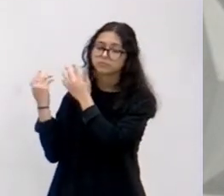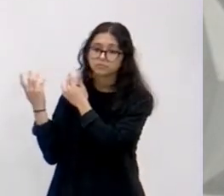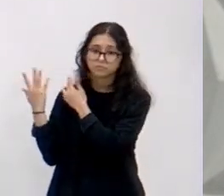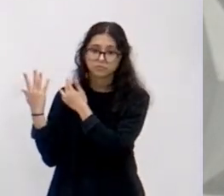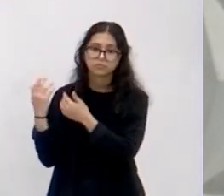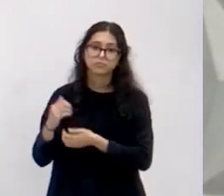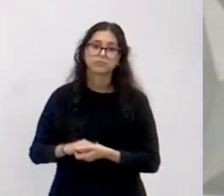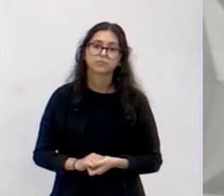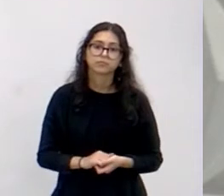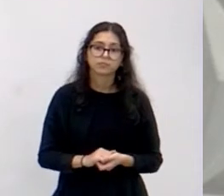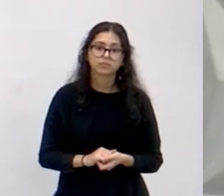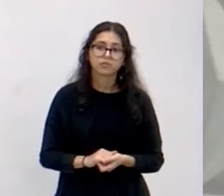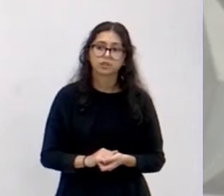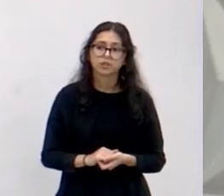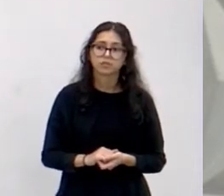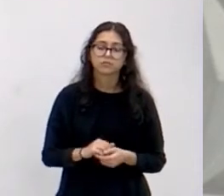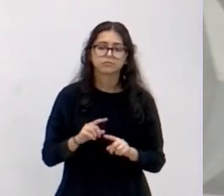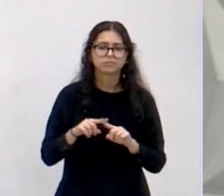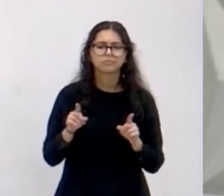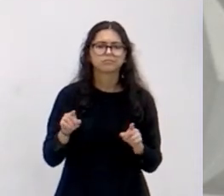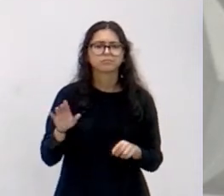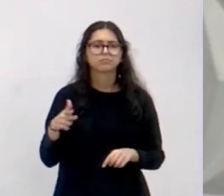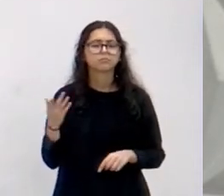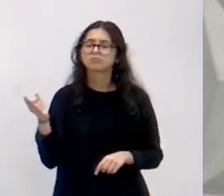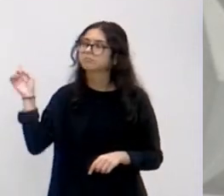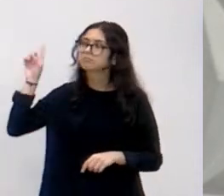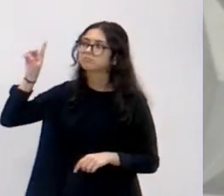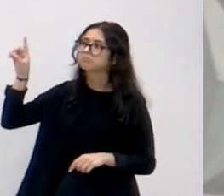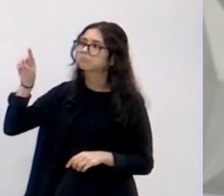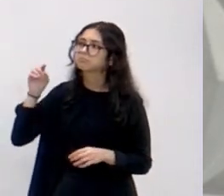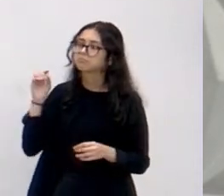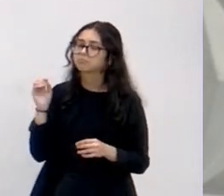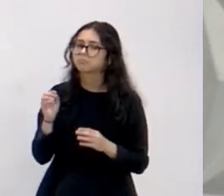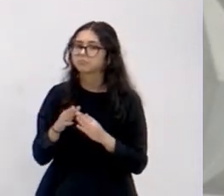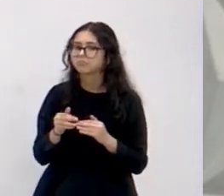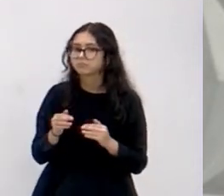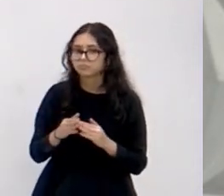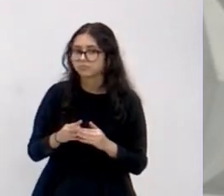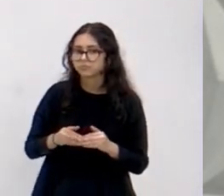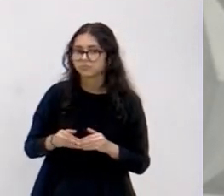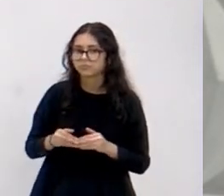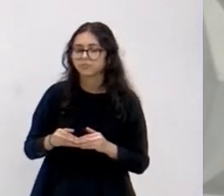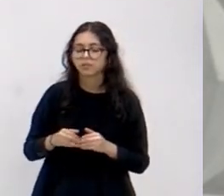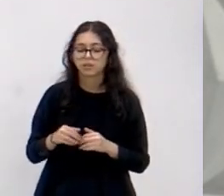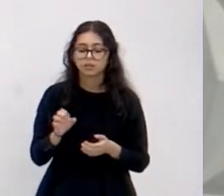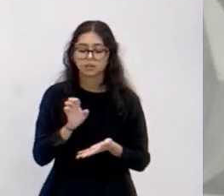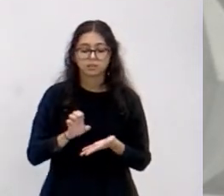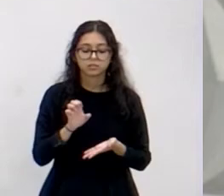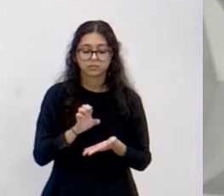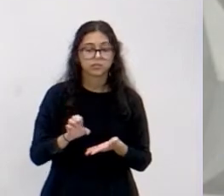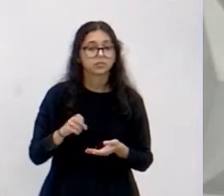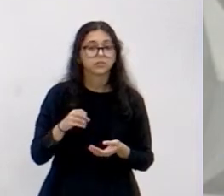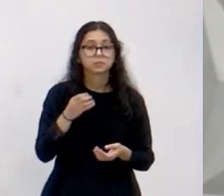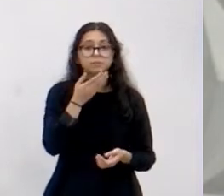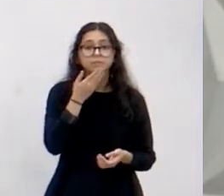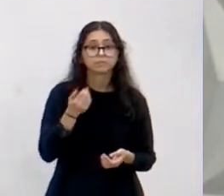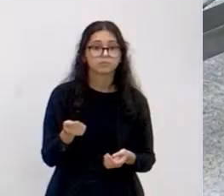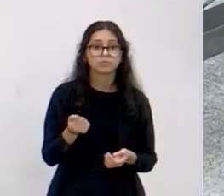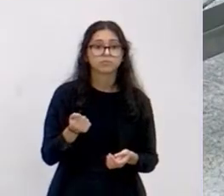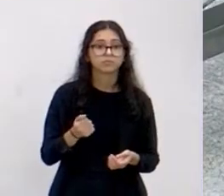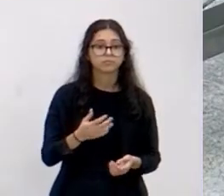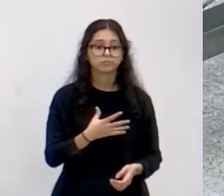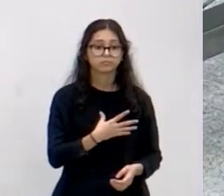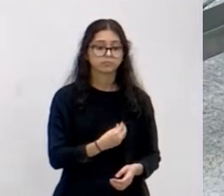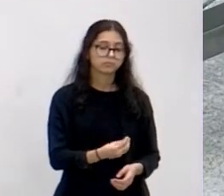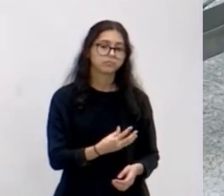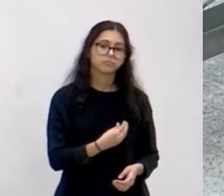é mas quando foi que Deus pediu para que ele fosse melhor do que e quando foi que Deus lhe pediu eu vou